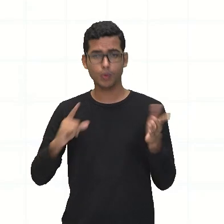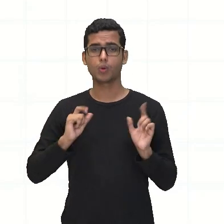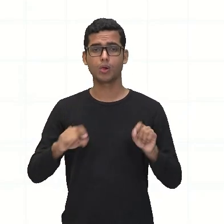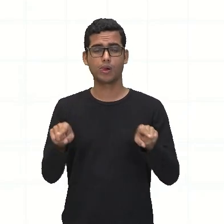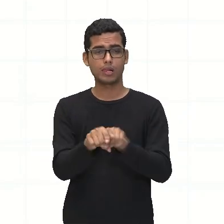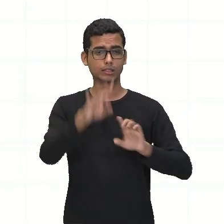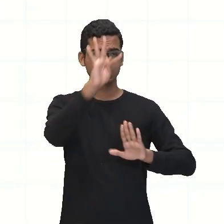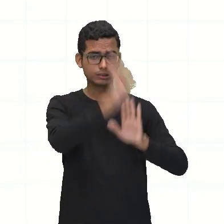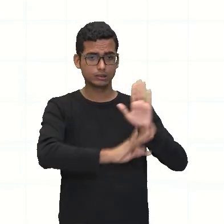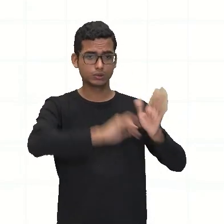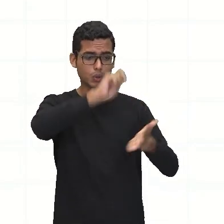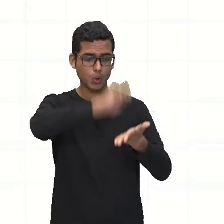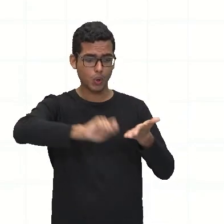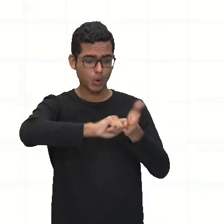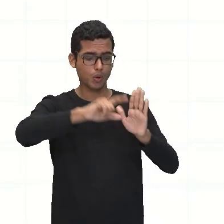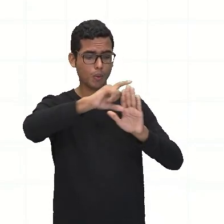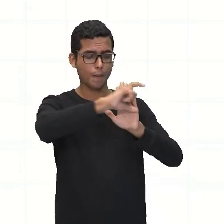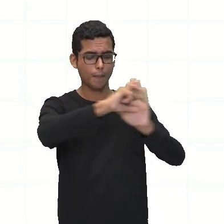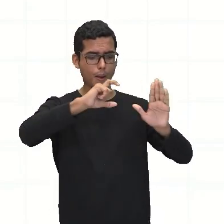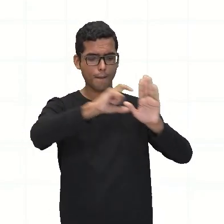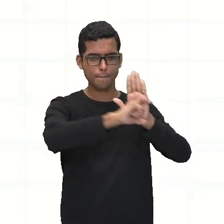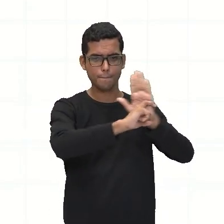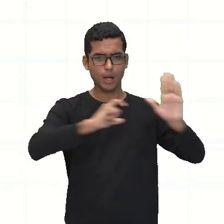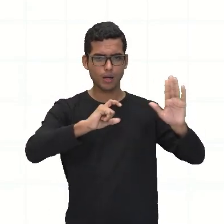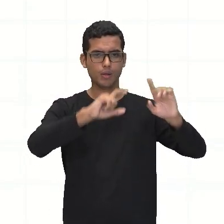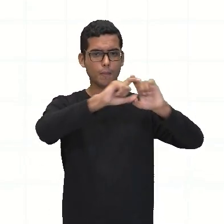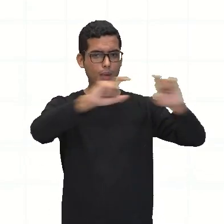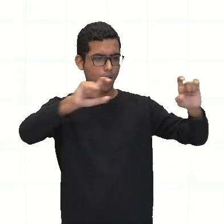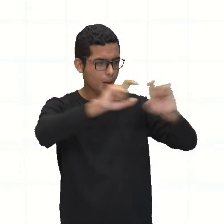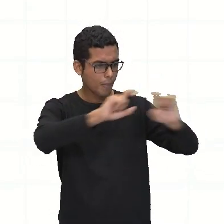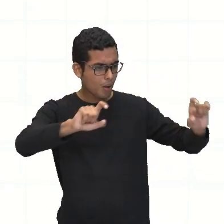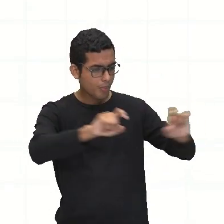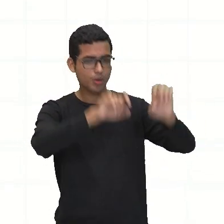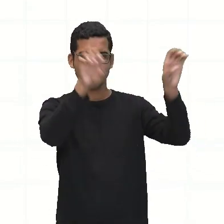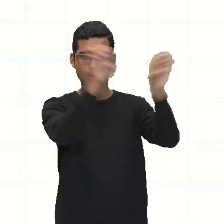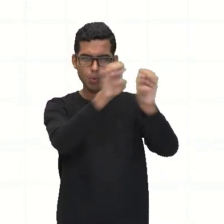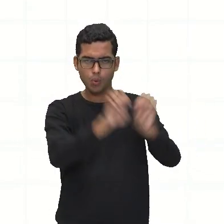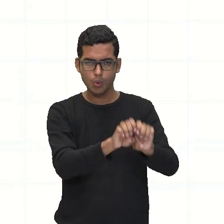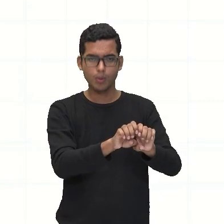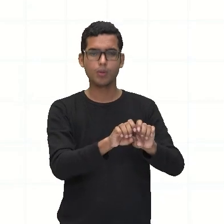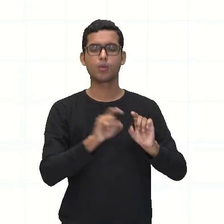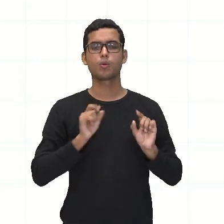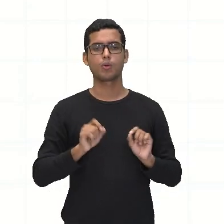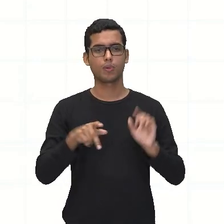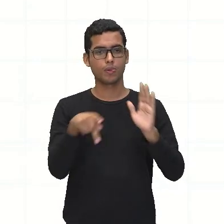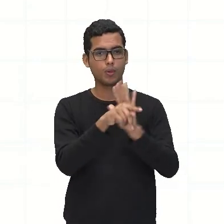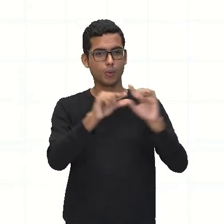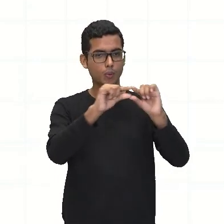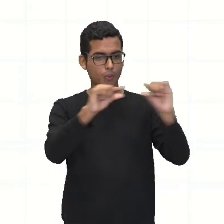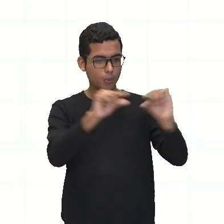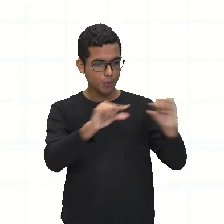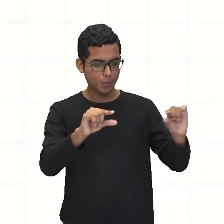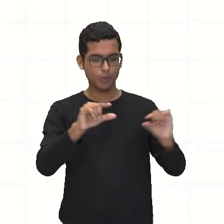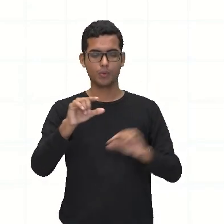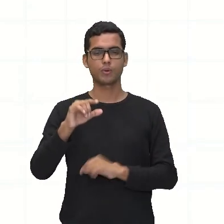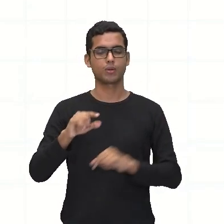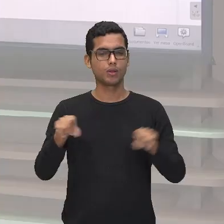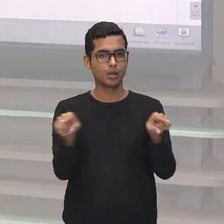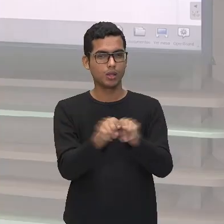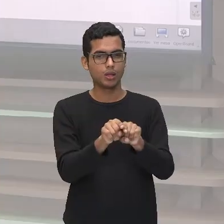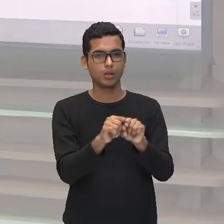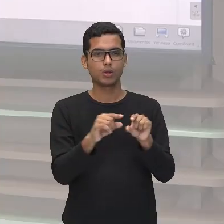textos escritos em versos, né, com essa estrutura de estrofes, de